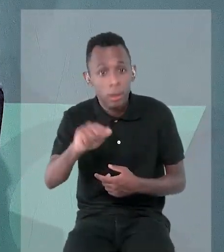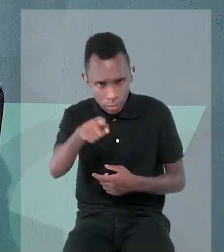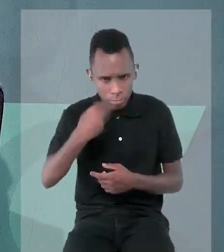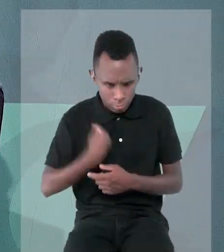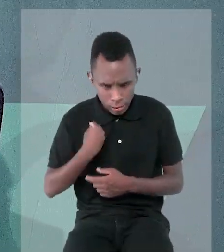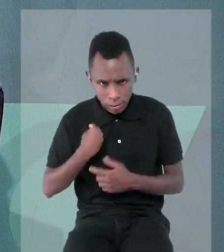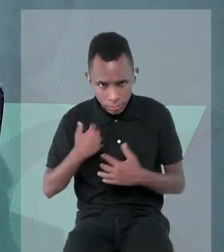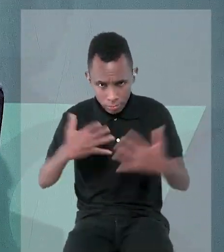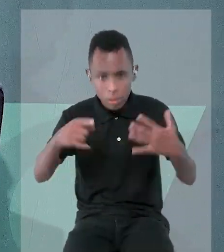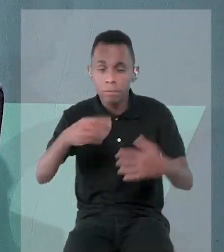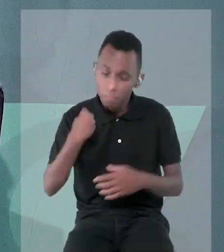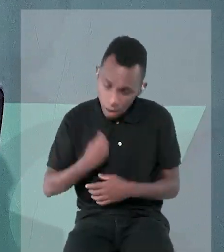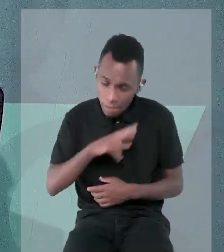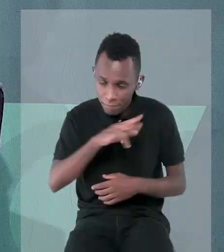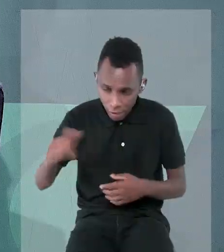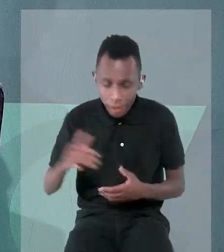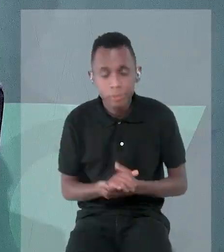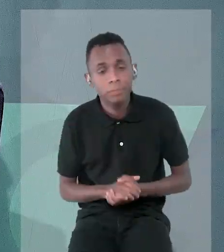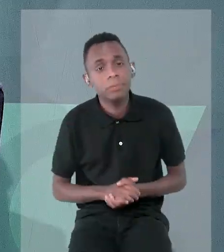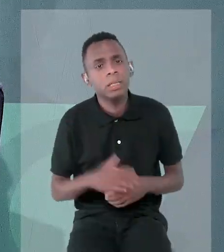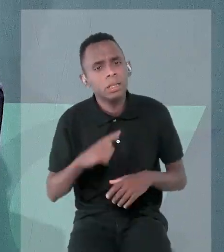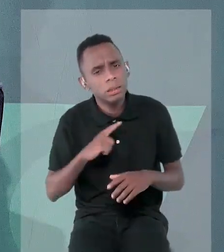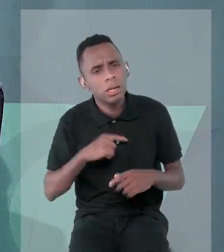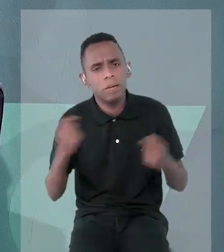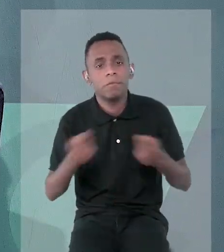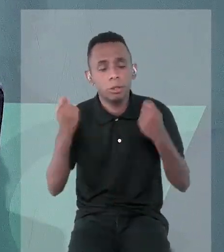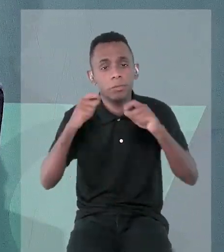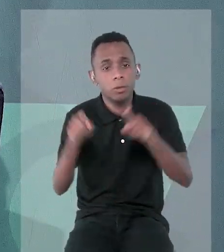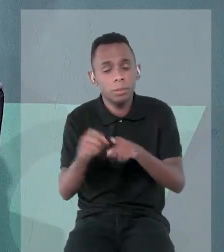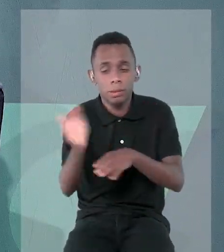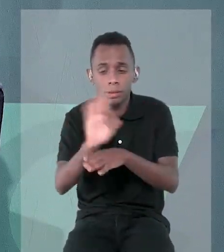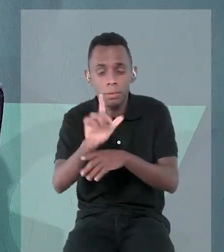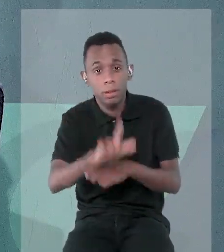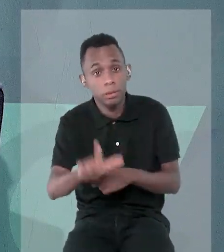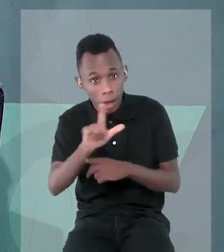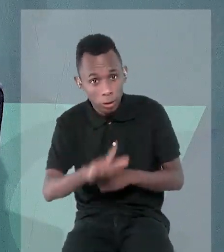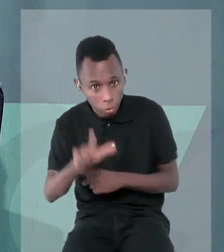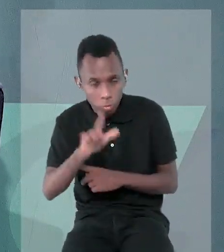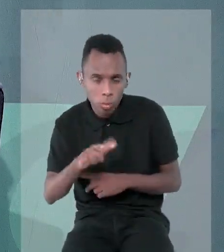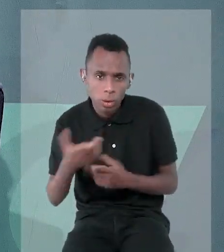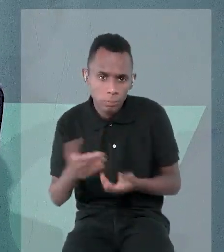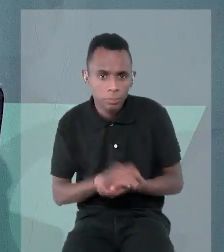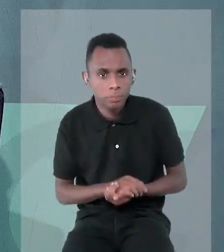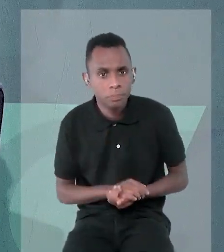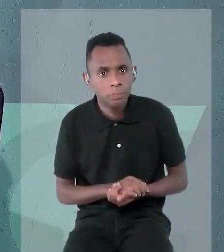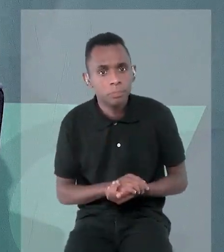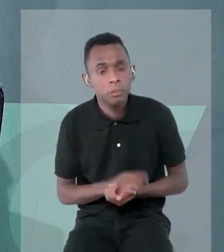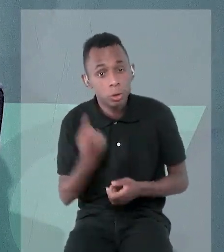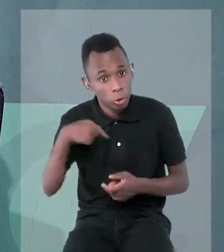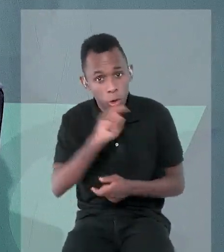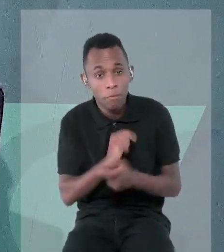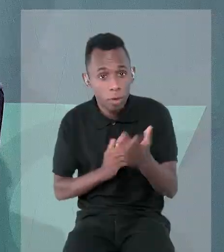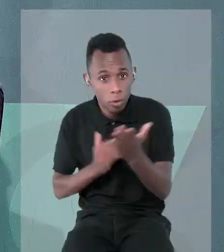É, nós temos várias iniciativas, um festival de cinema e de literatura, né, Afonso? Que nós